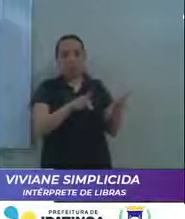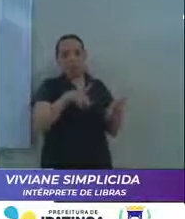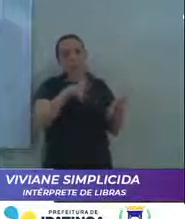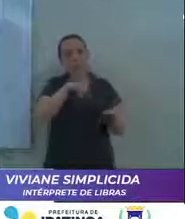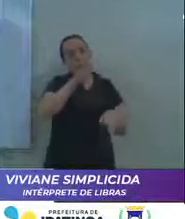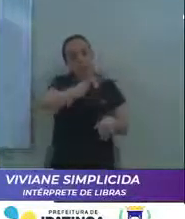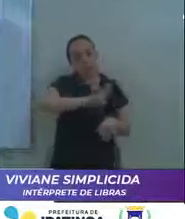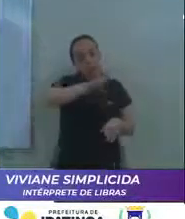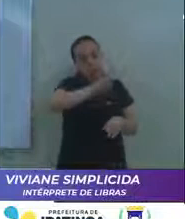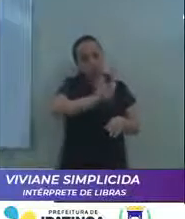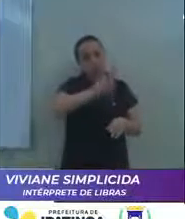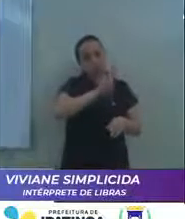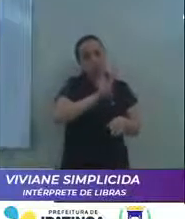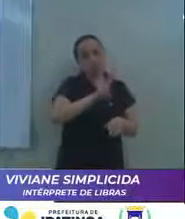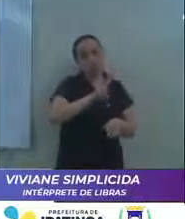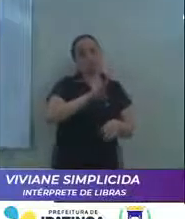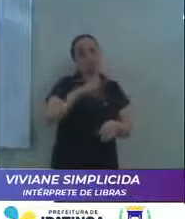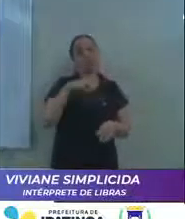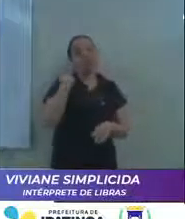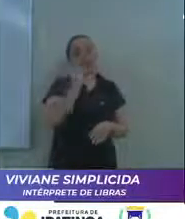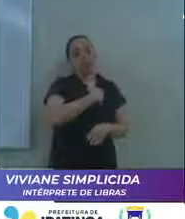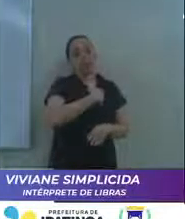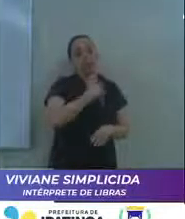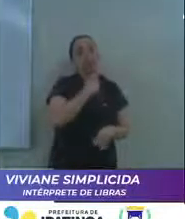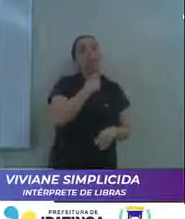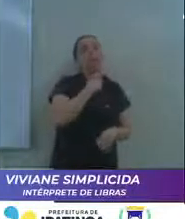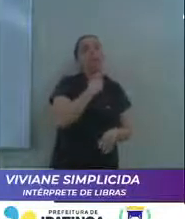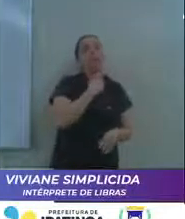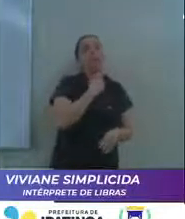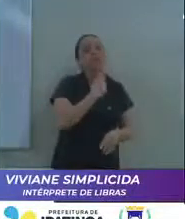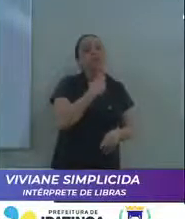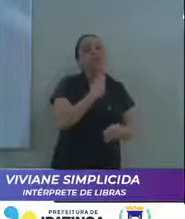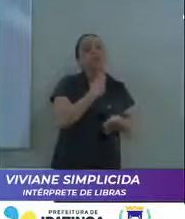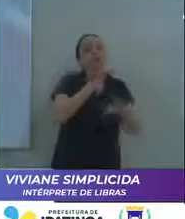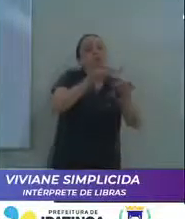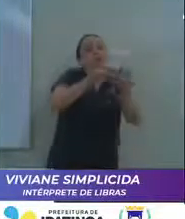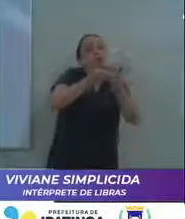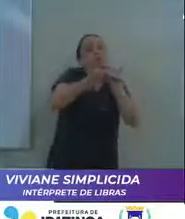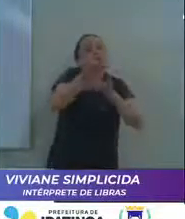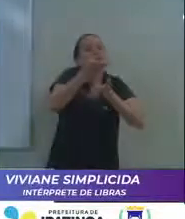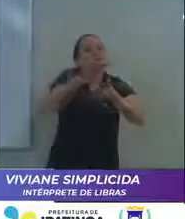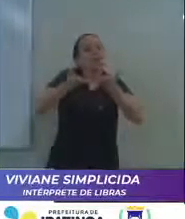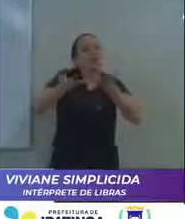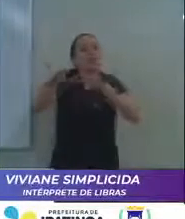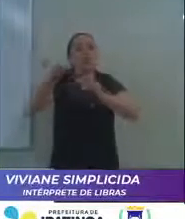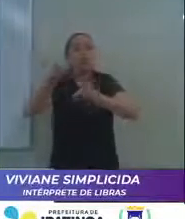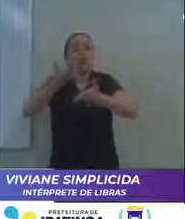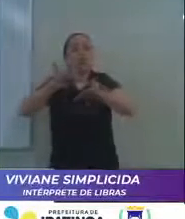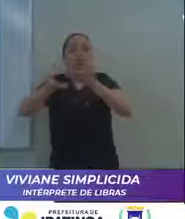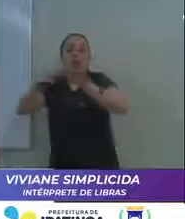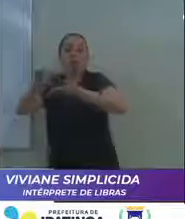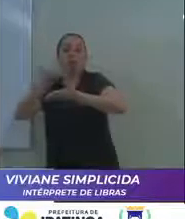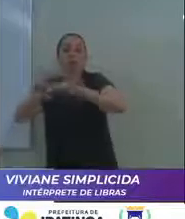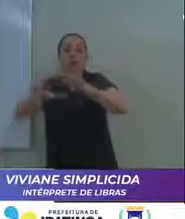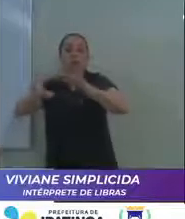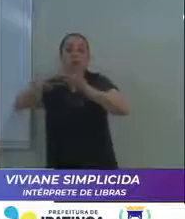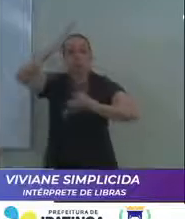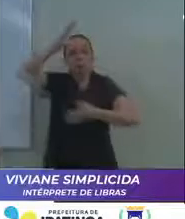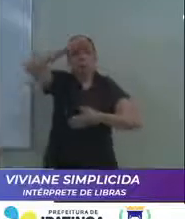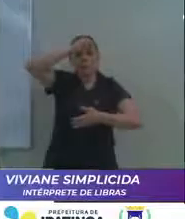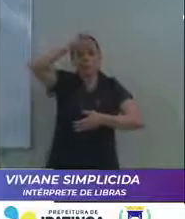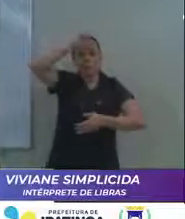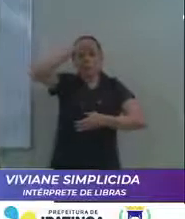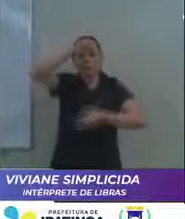utiliza a nossa voz. É a forma que a gente tem de trocar conhecimentos, né? Eu gosto de pensar na docência como